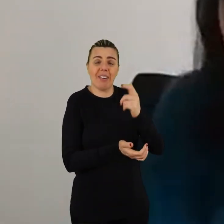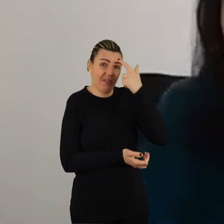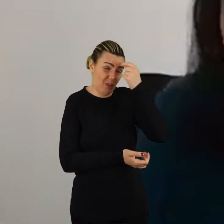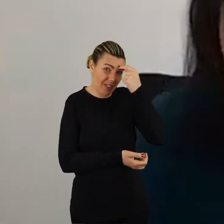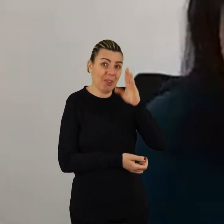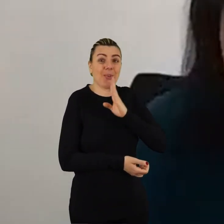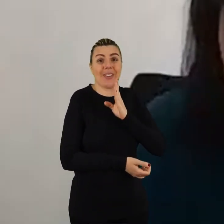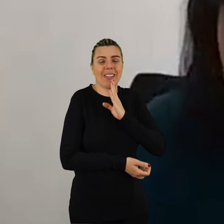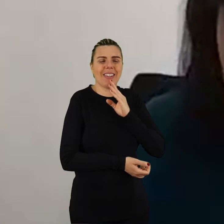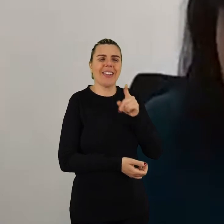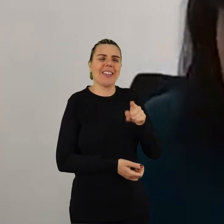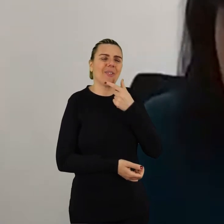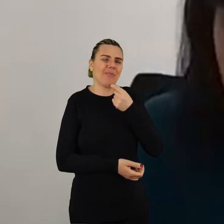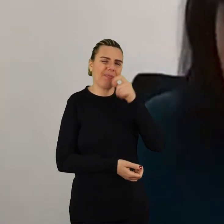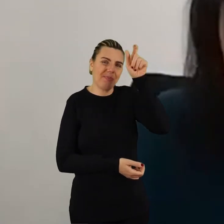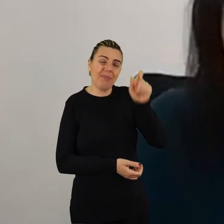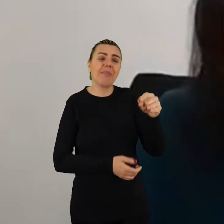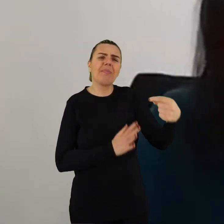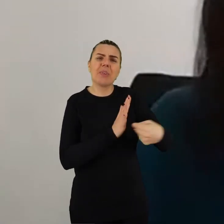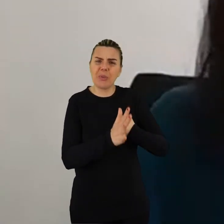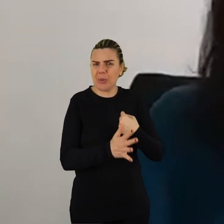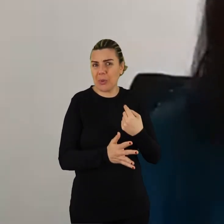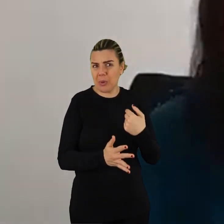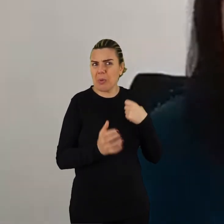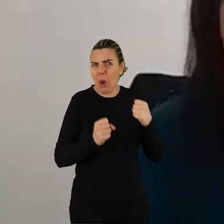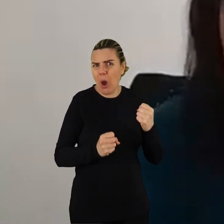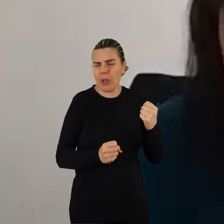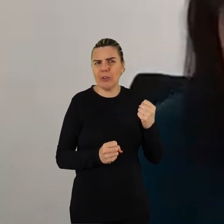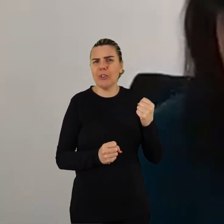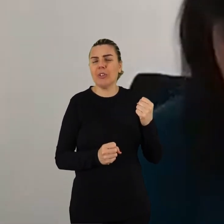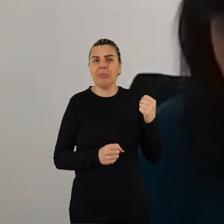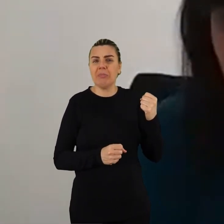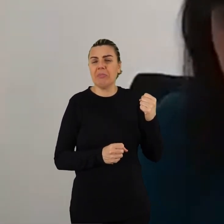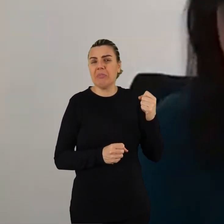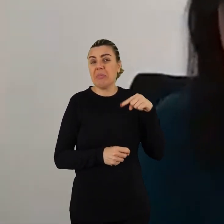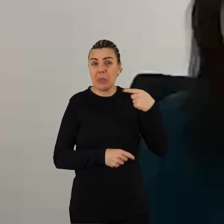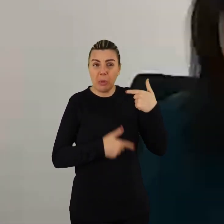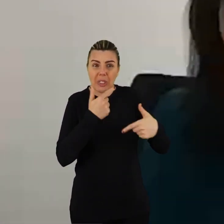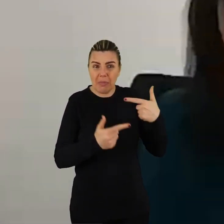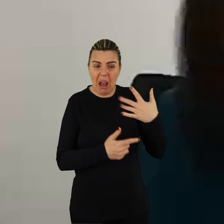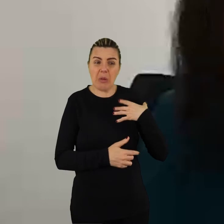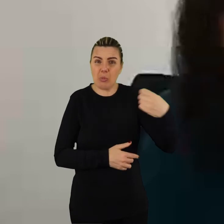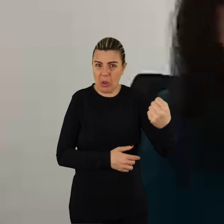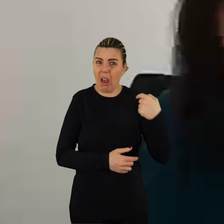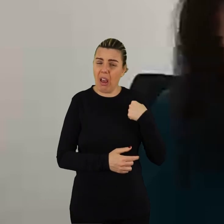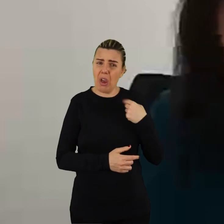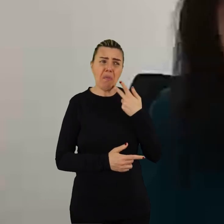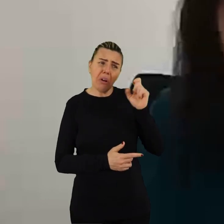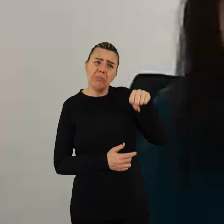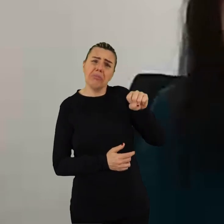da faculdade e ele me perguntou se não podia me pegar depois do trabalho. Eu disse que sim.